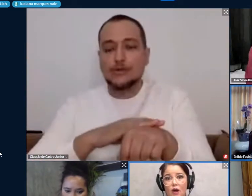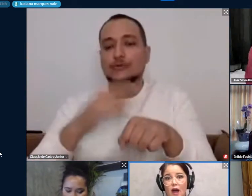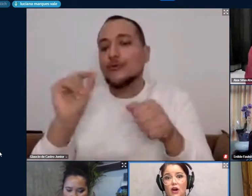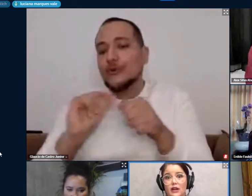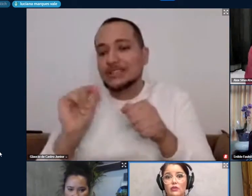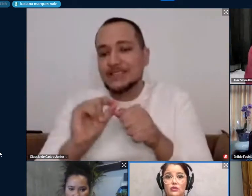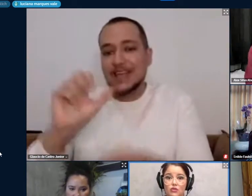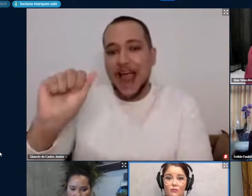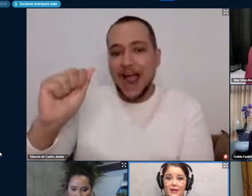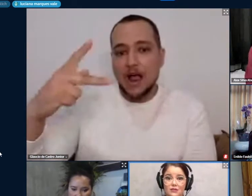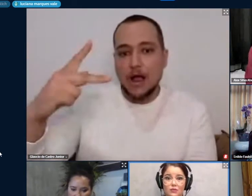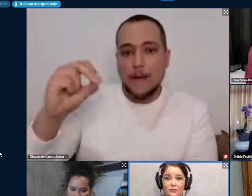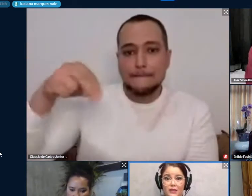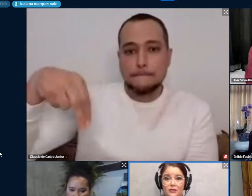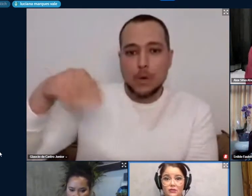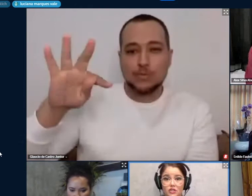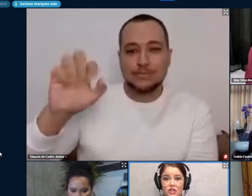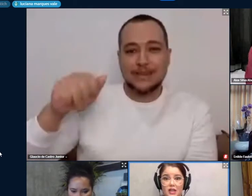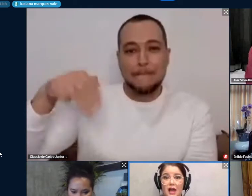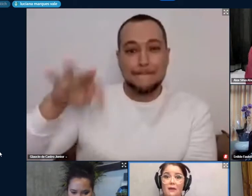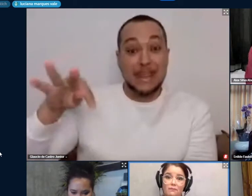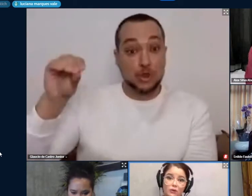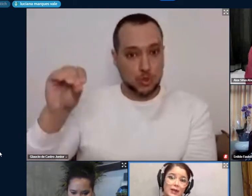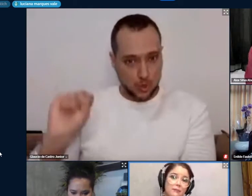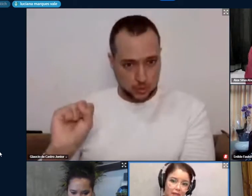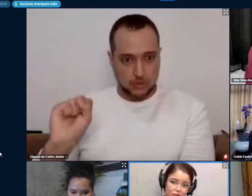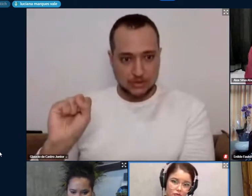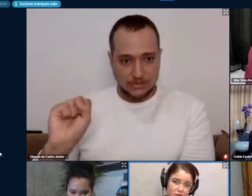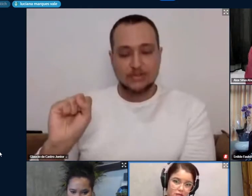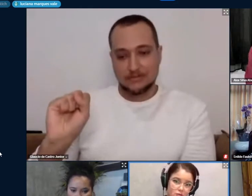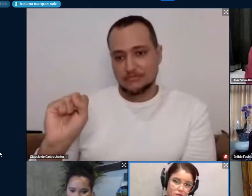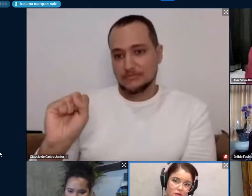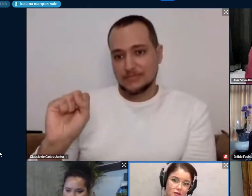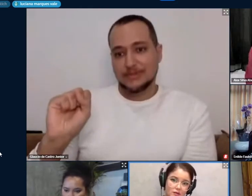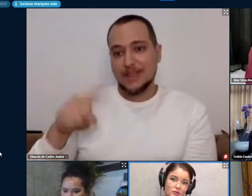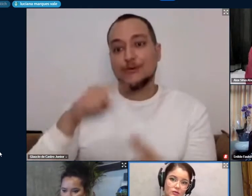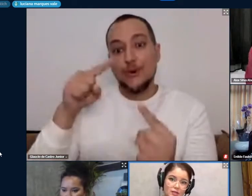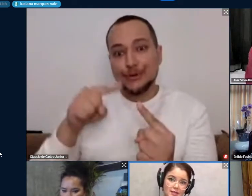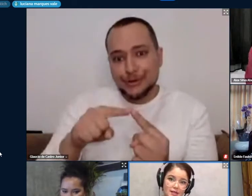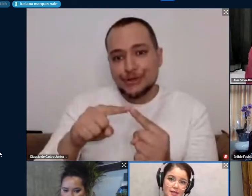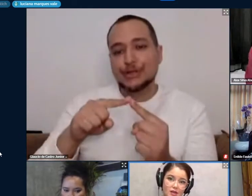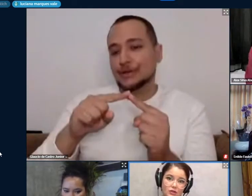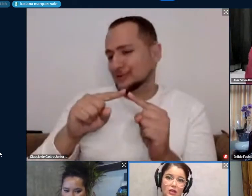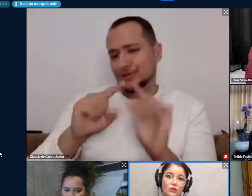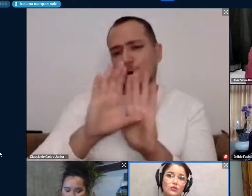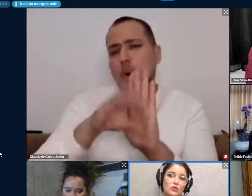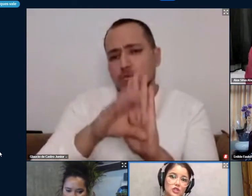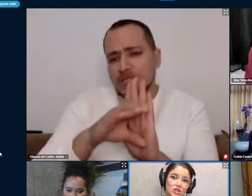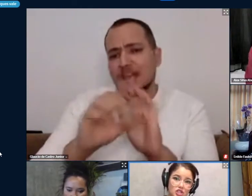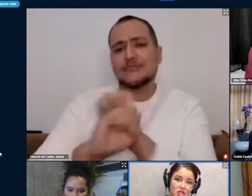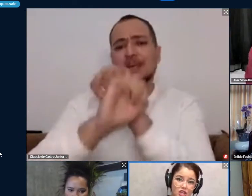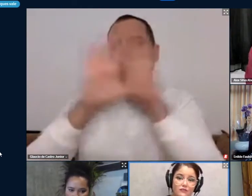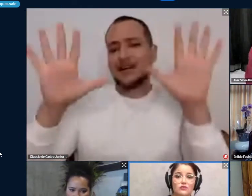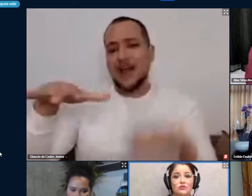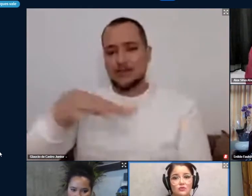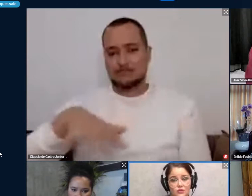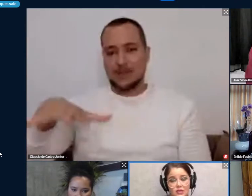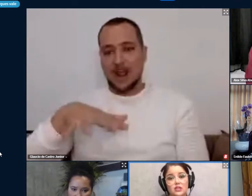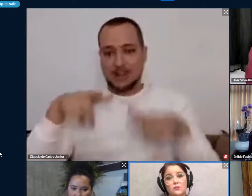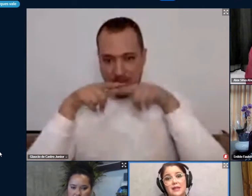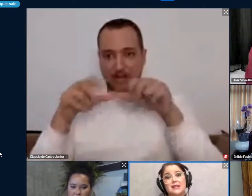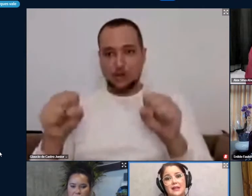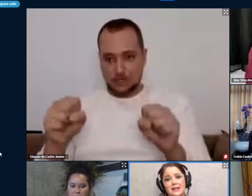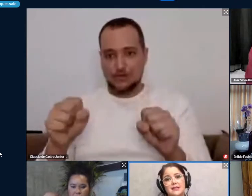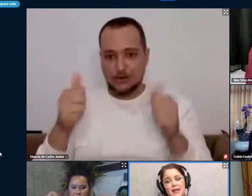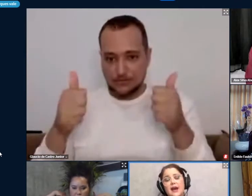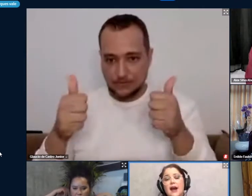Tá, entendi. Agora eu estou mais no momento de apontamentos mesmo. Do que seria ou não, dos objetivos, dos